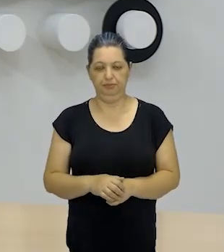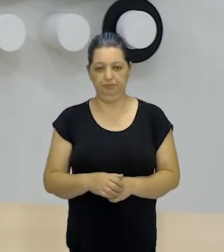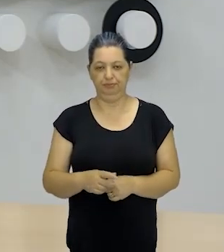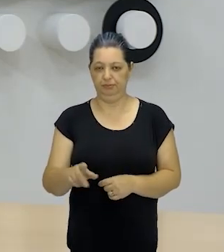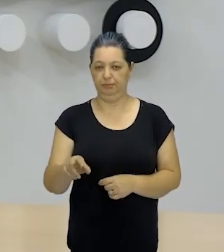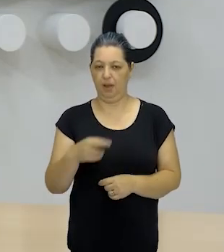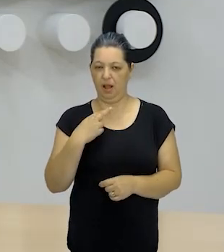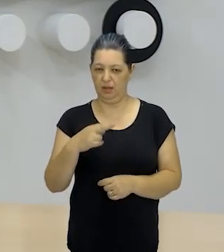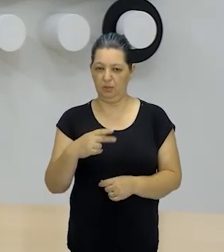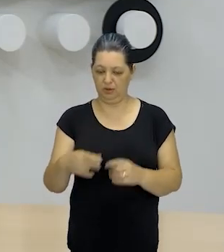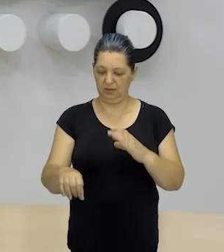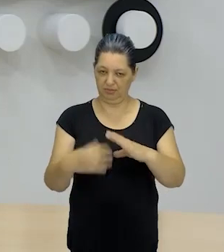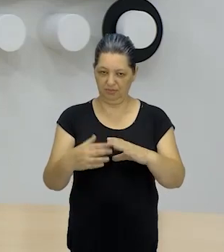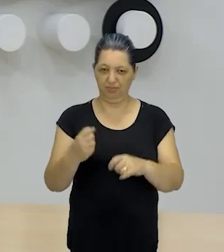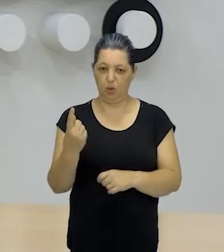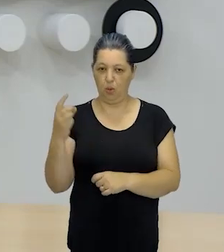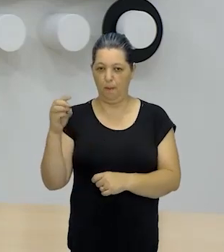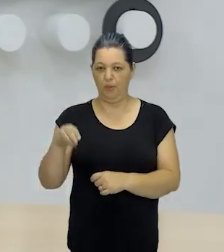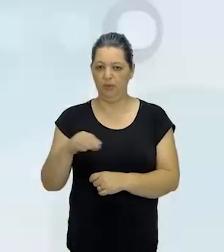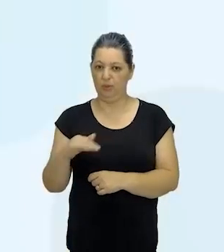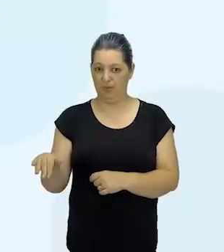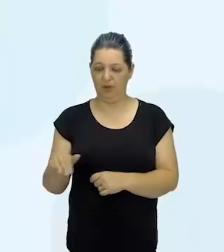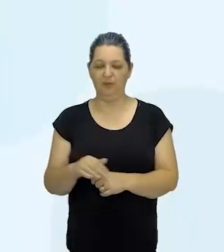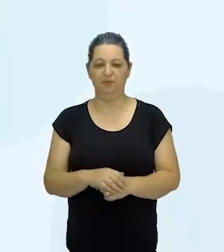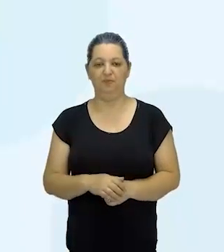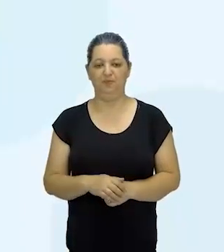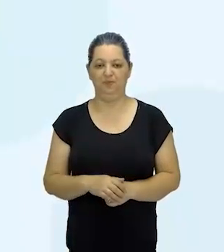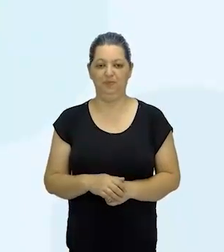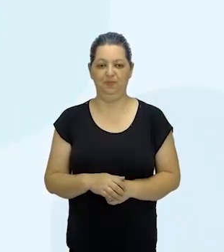aqui, tá bom? A gente volta em 1 minuto e meio.